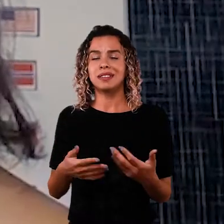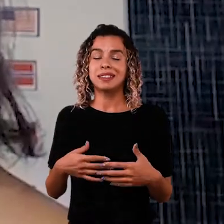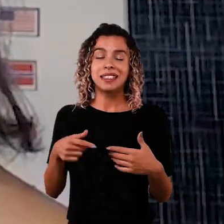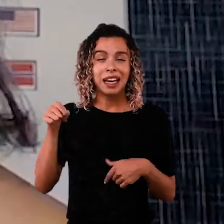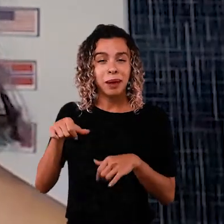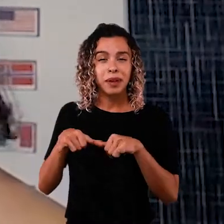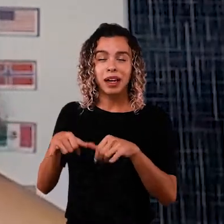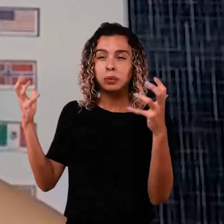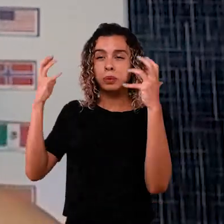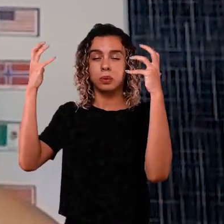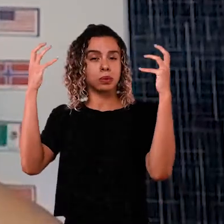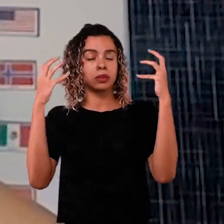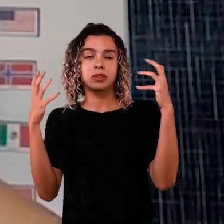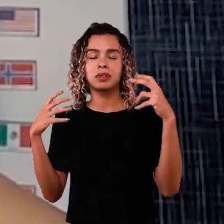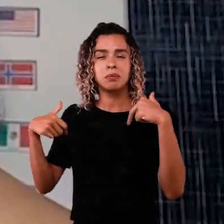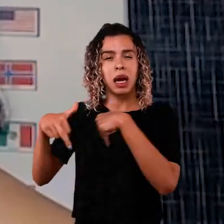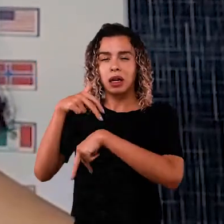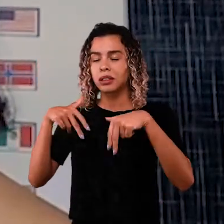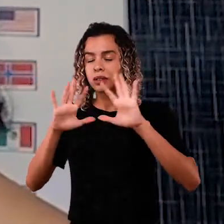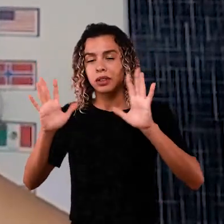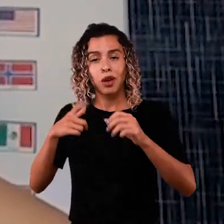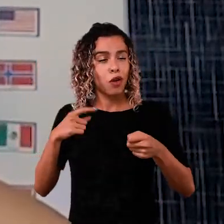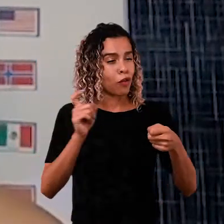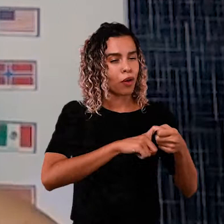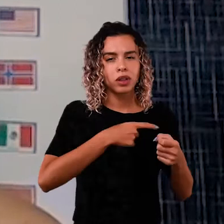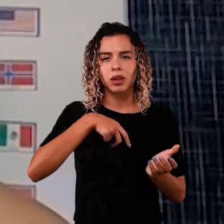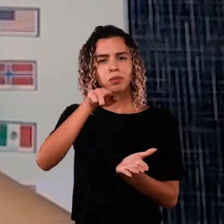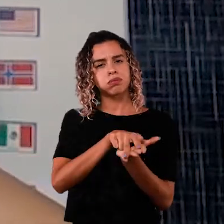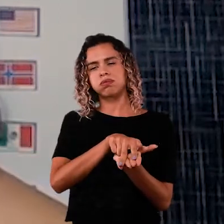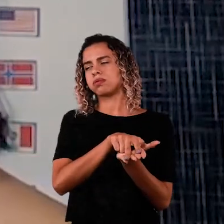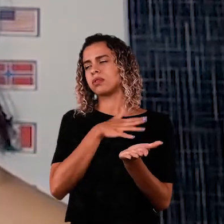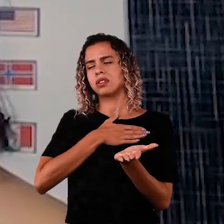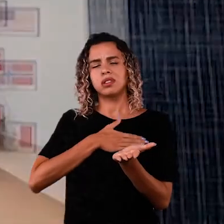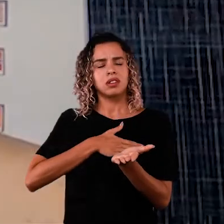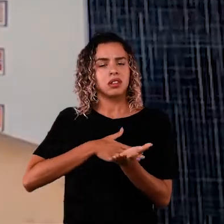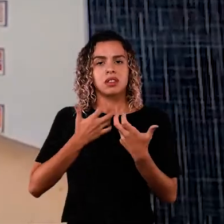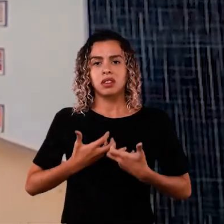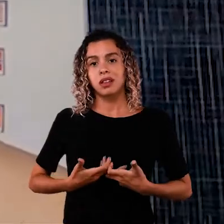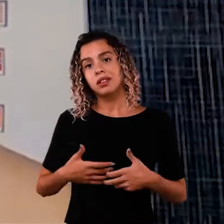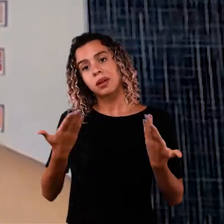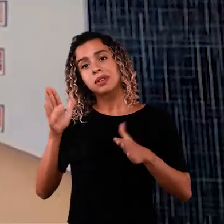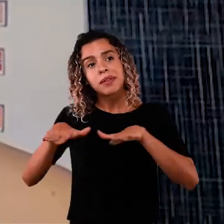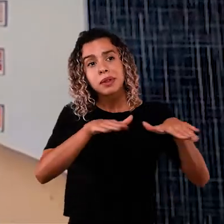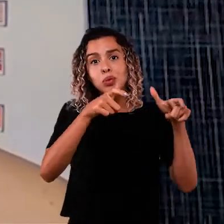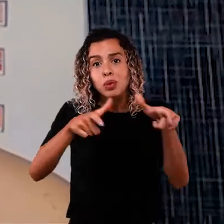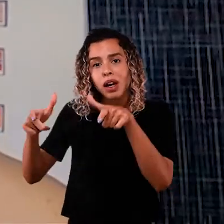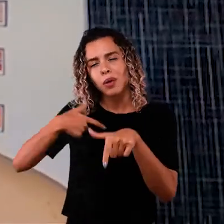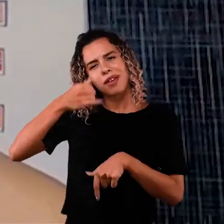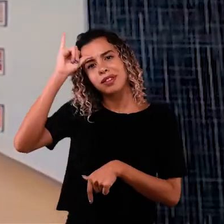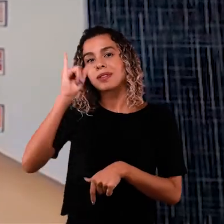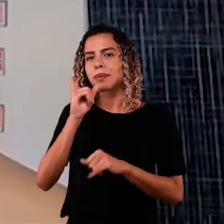os estímulos lá são ruins para mim. Aí, quando eu voltei depois, eu não consegui fazer mais nada no dia. Então, e lugares que eu